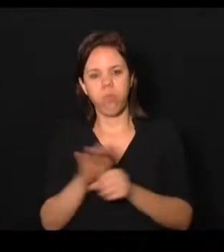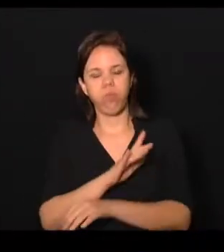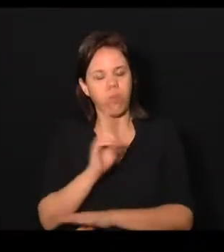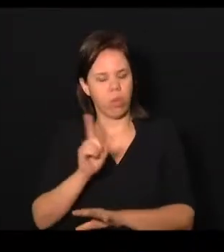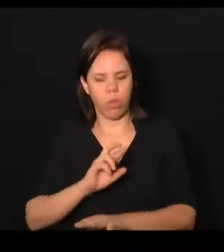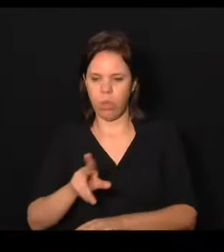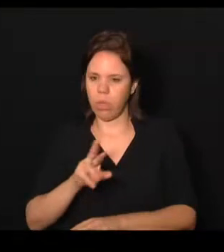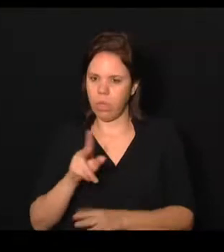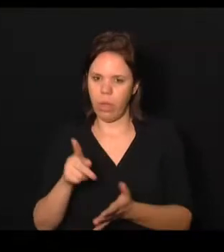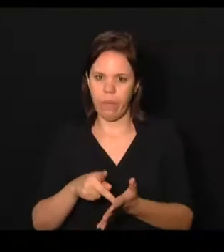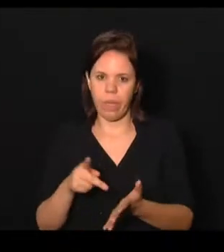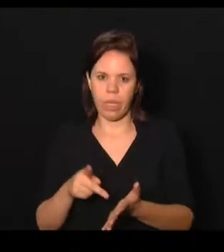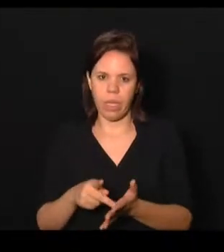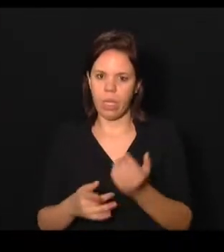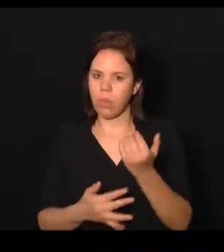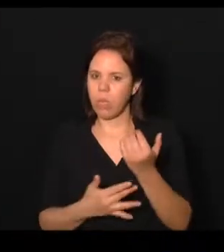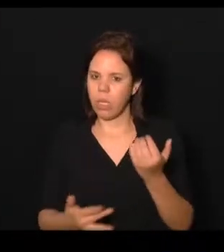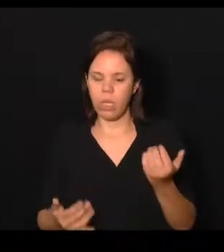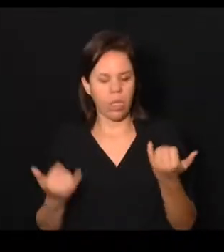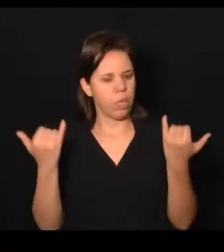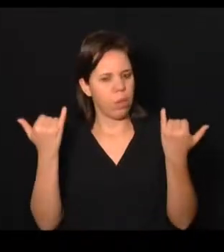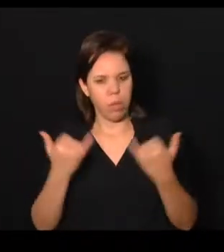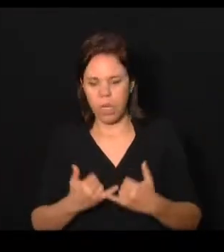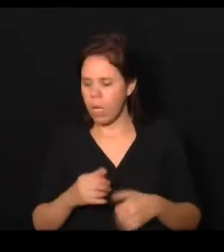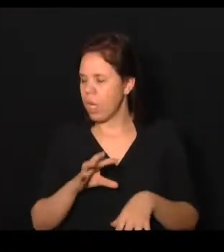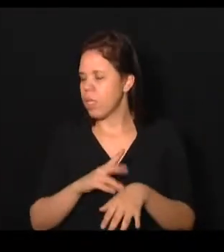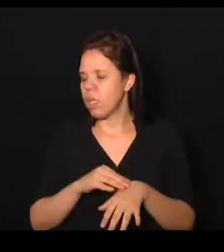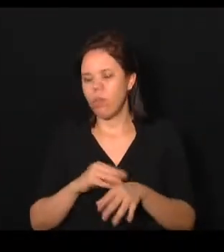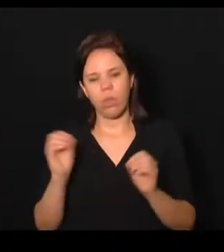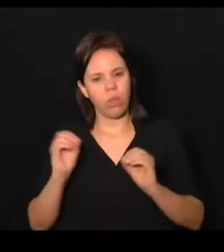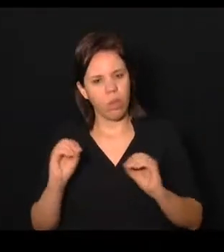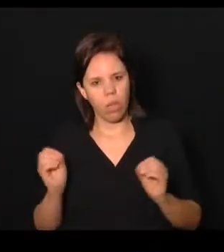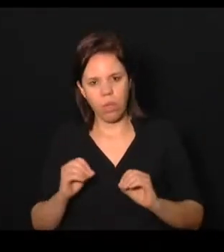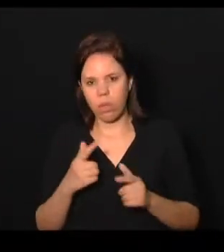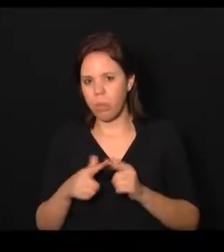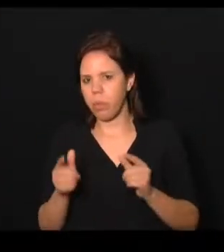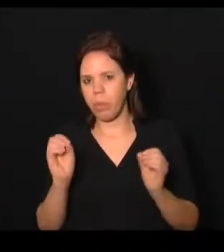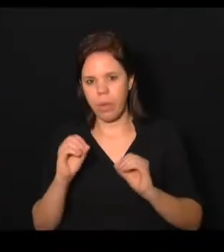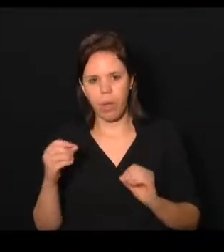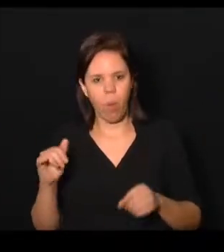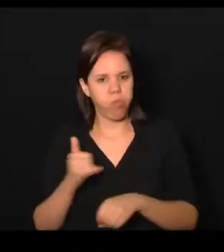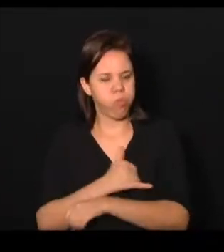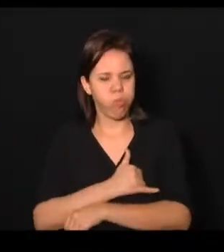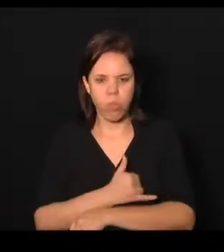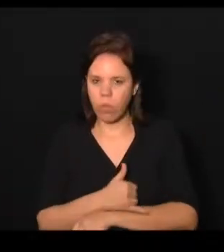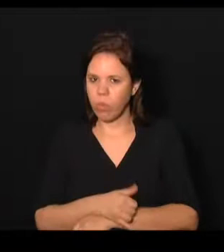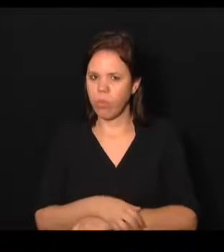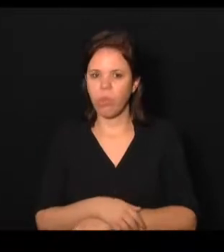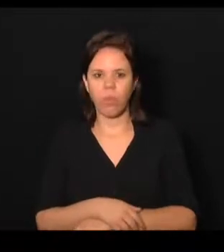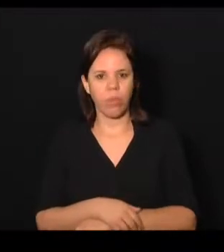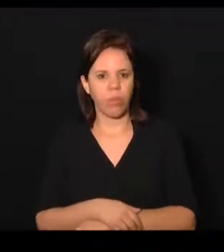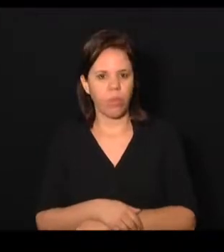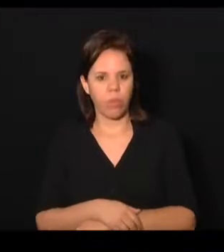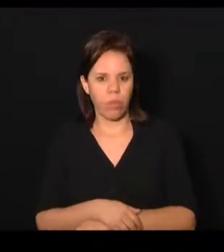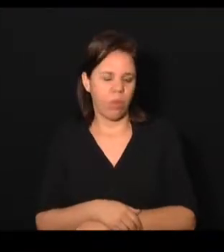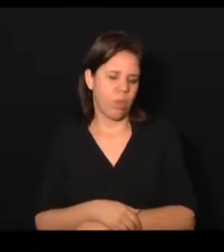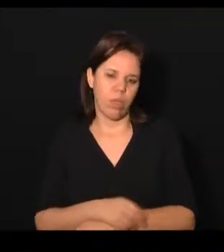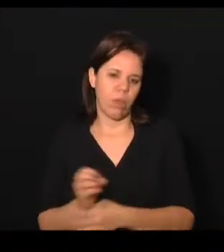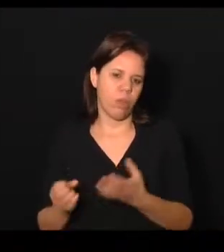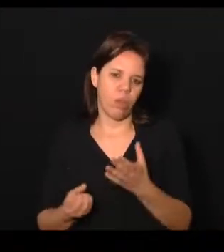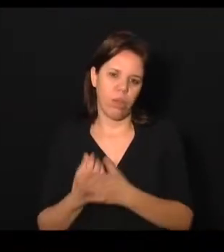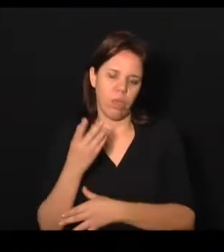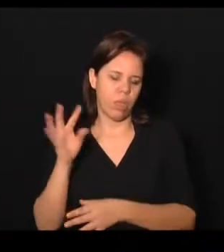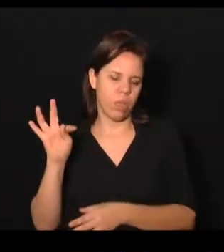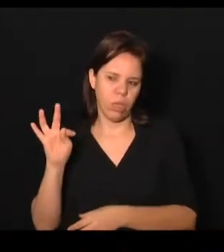verdade. Doar sangue não emagrece. Mentirinha do bem. Não é? Doar sangue não emagrece, não engorda, não causa trombose.